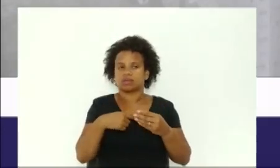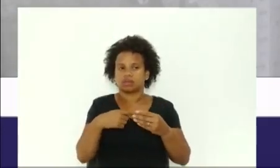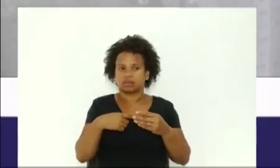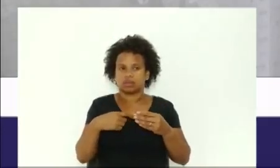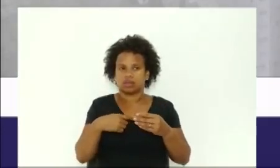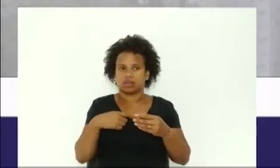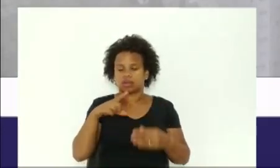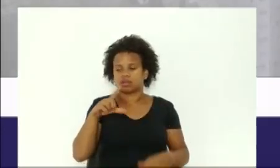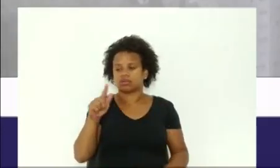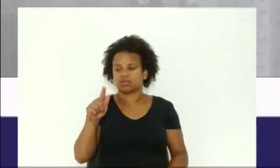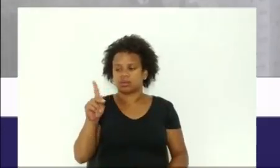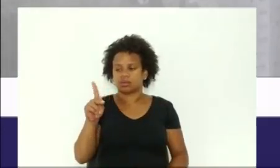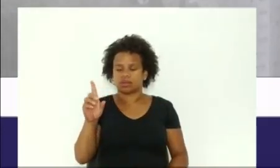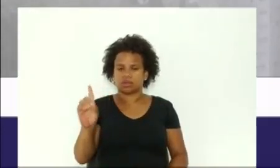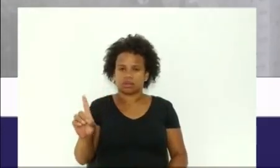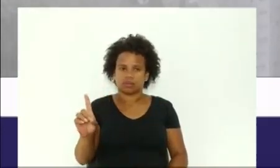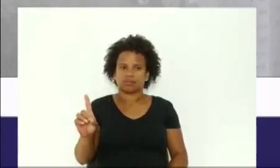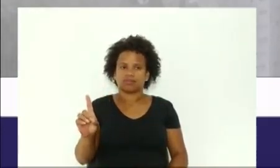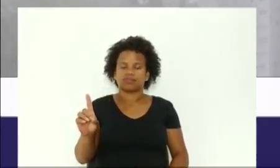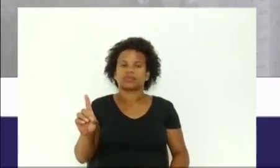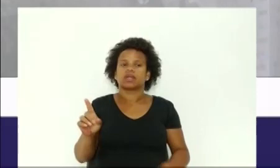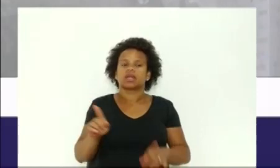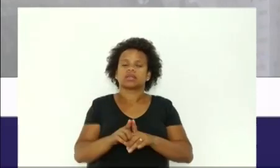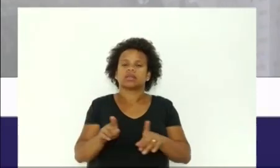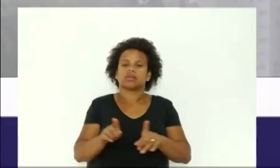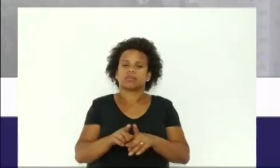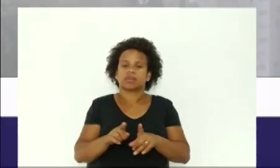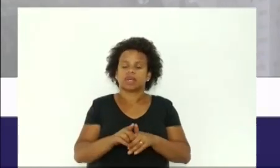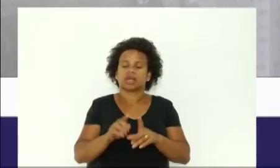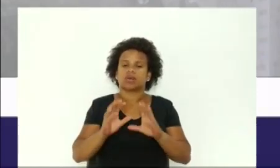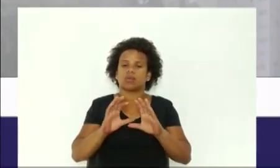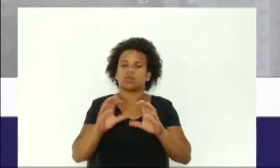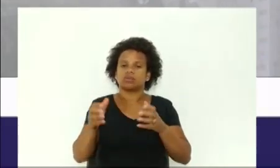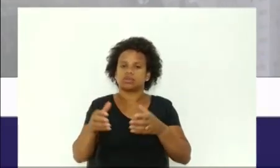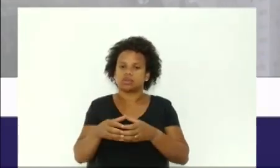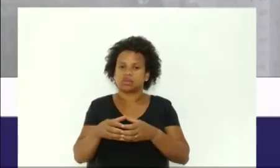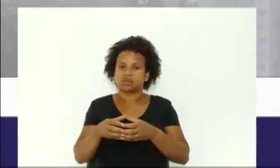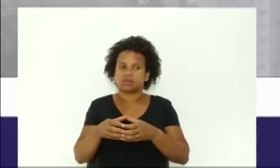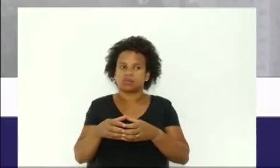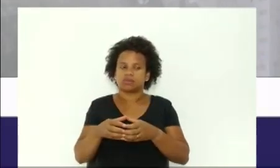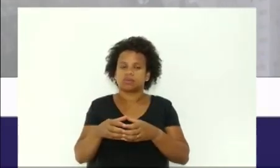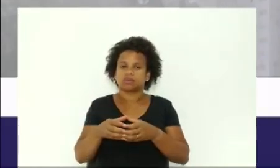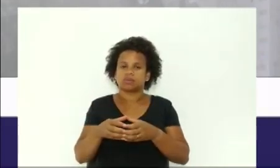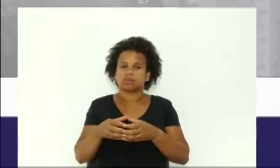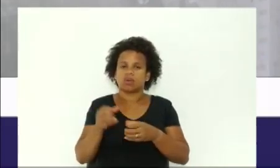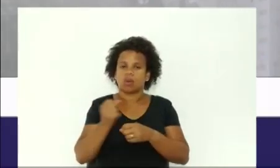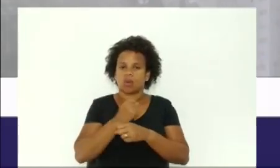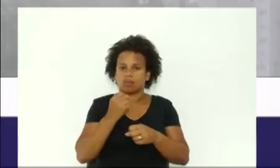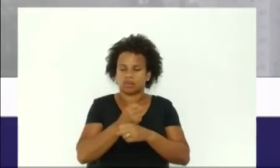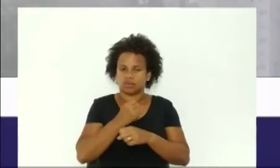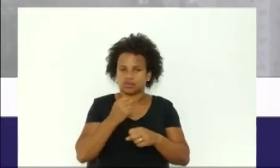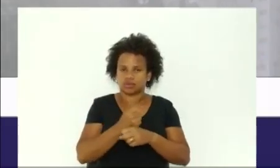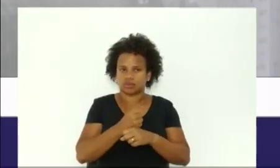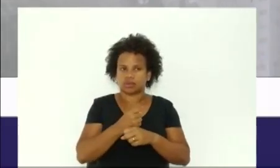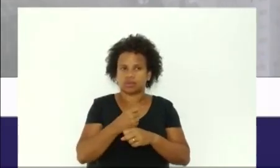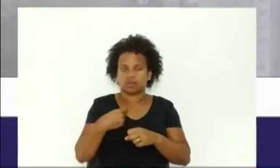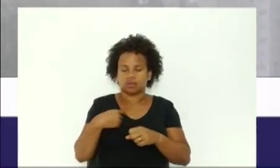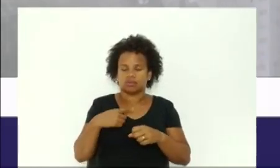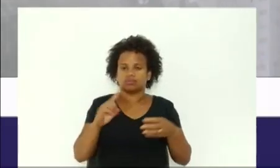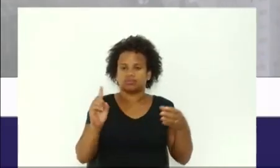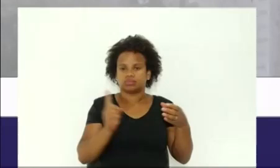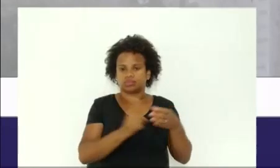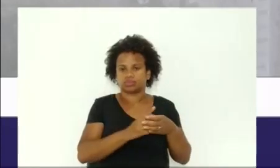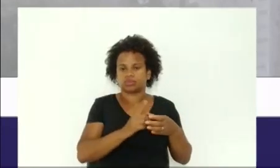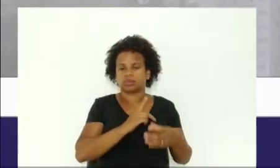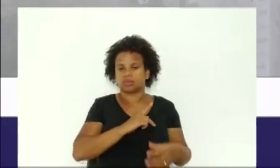e tudo mais, e também para a Comissão de obras, né, que eu faço parte, ela é presidida pelo